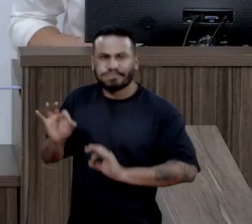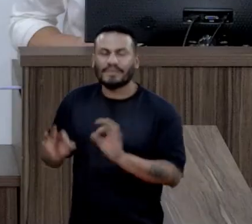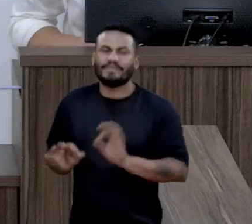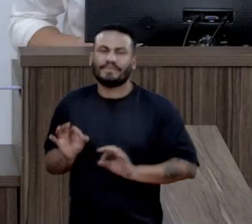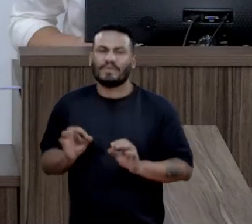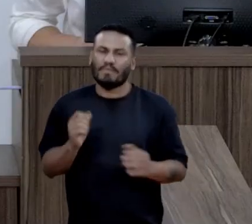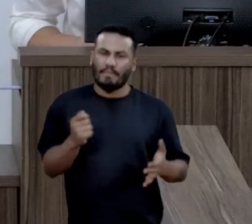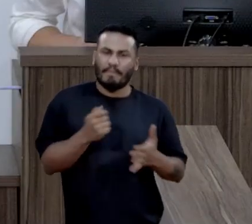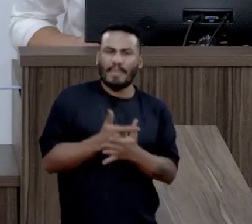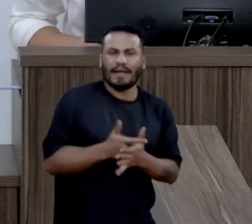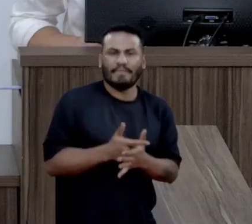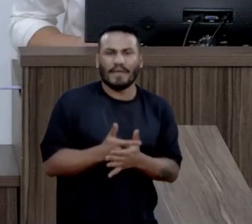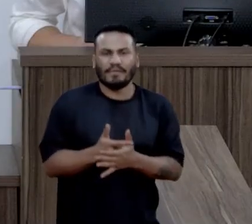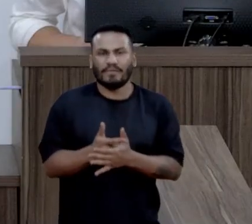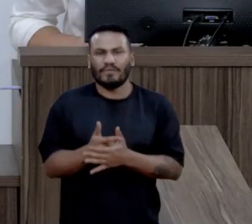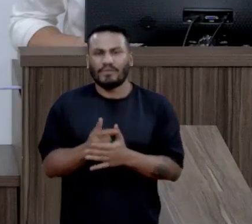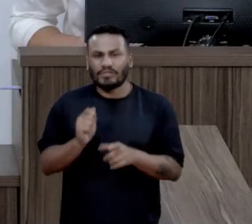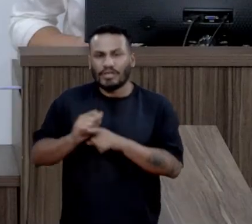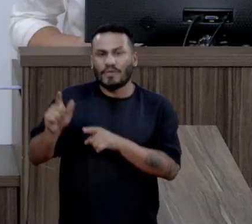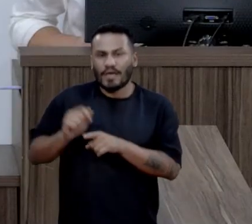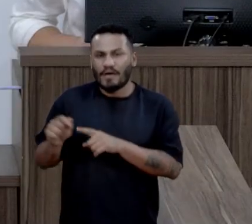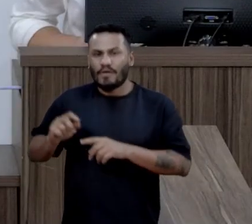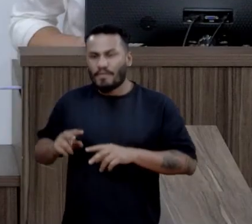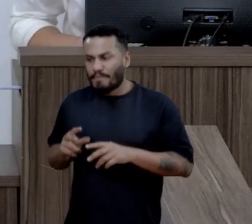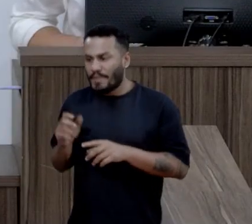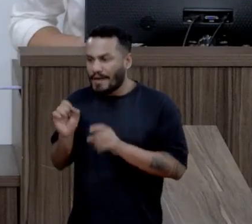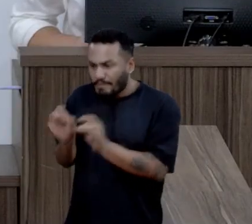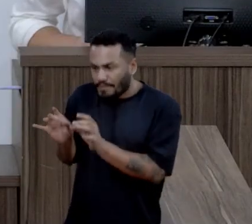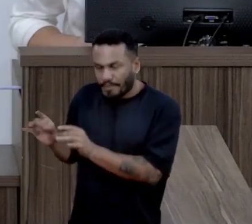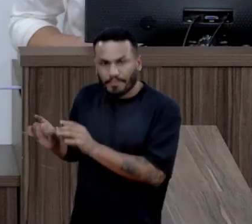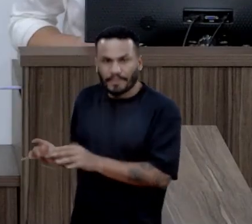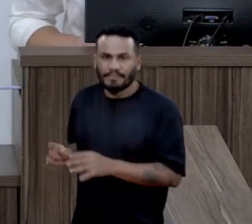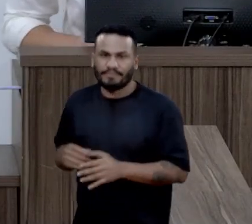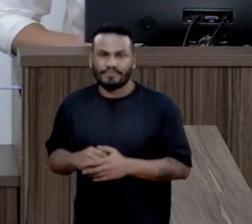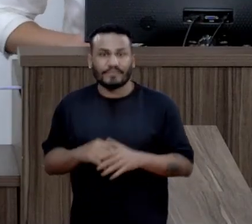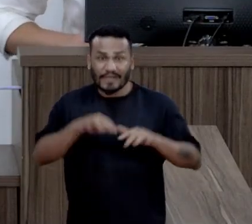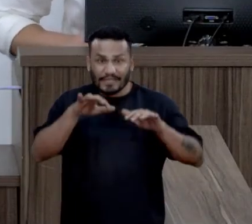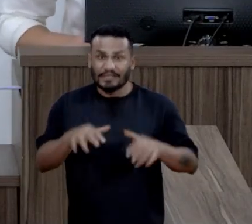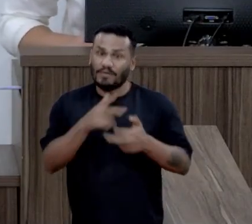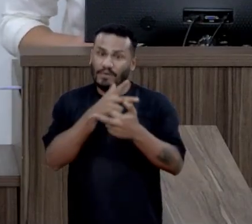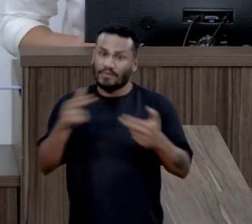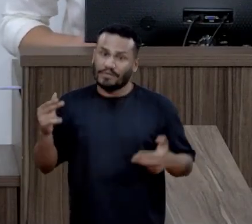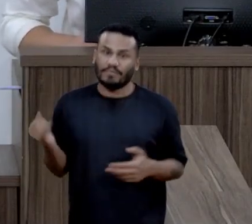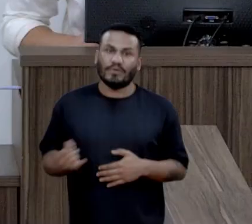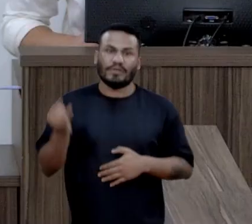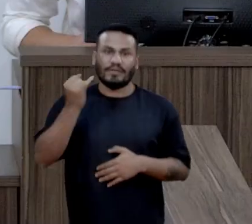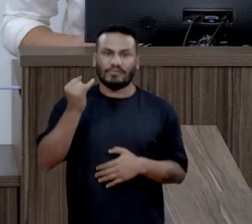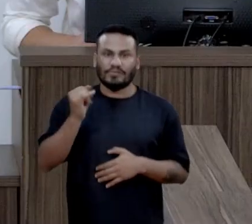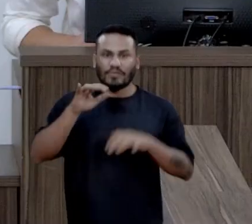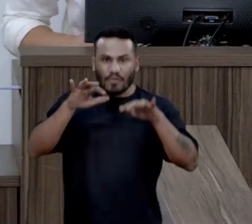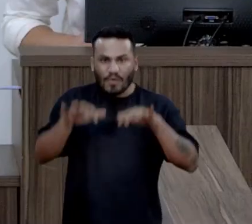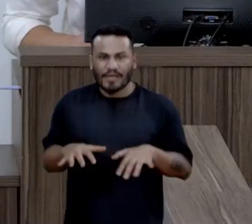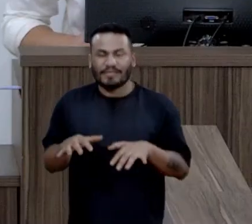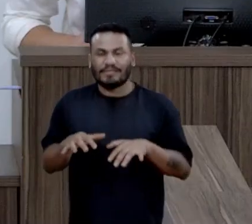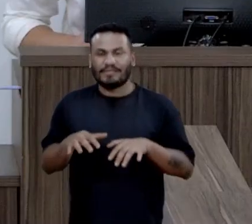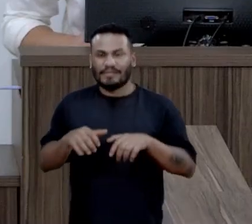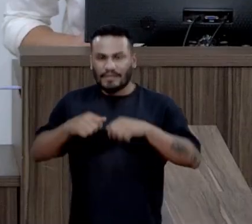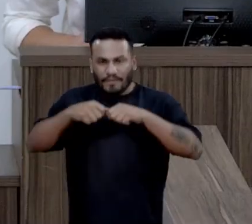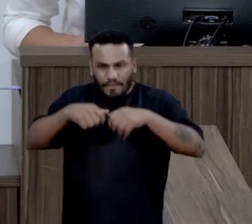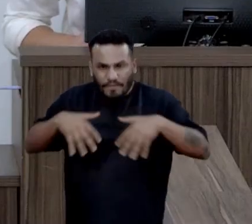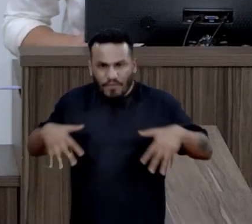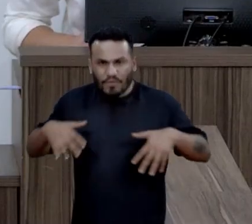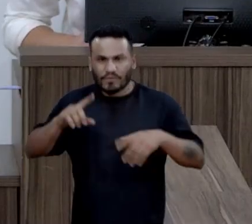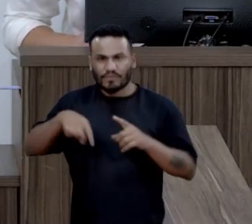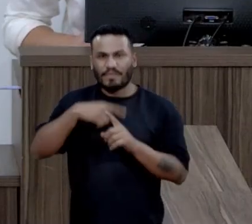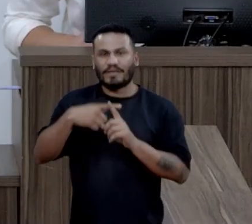pelo pagamento de aluguel para exploração comercial. E isso é um ponto importante, que com esse fluxo de